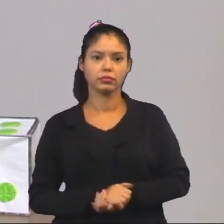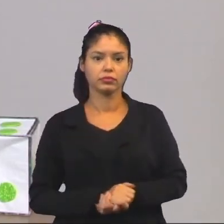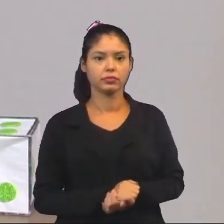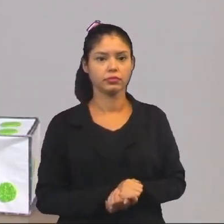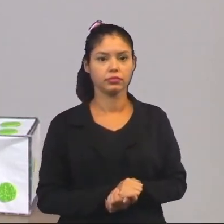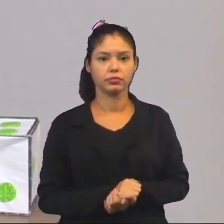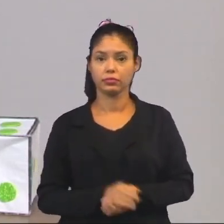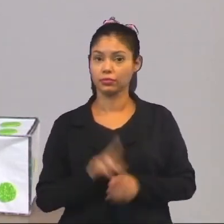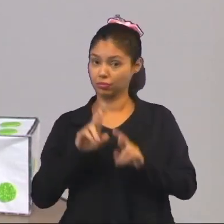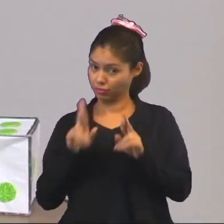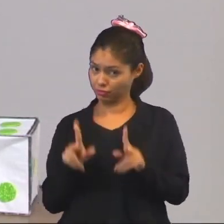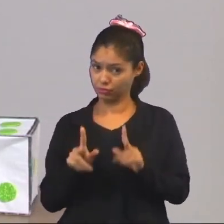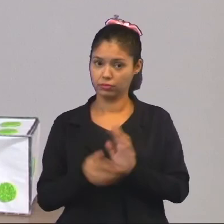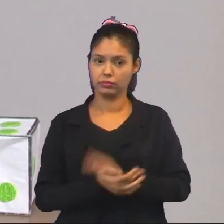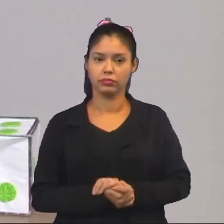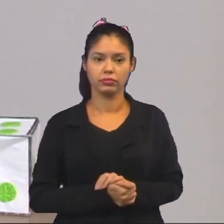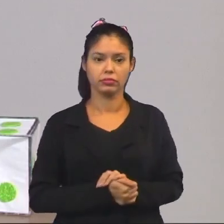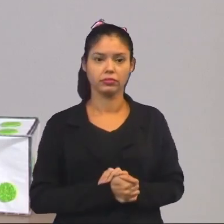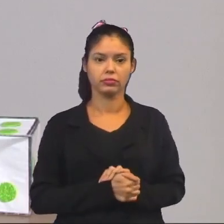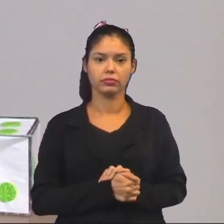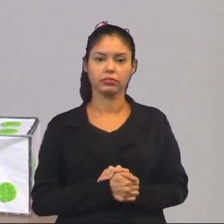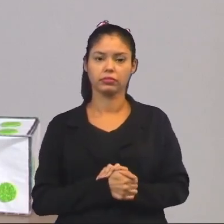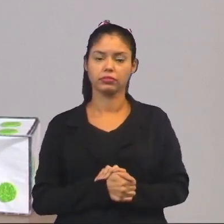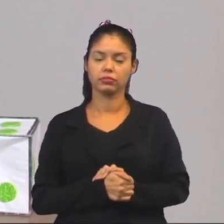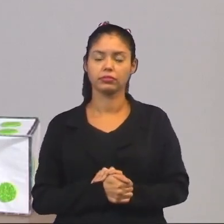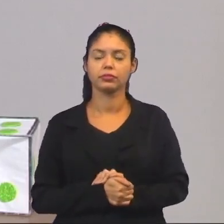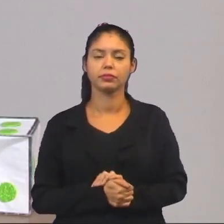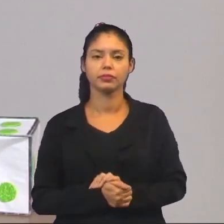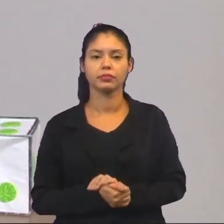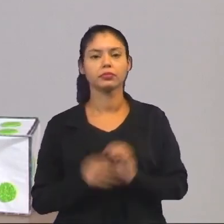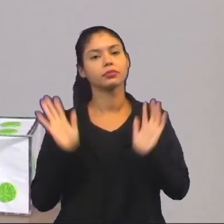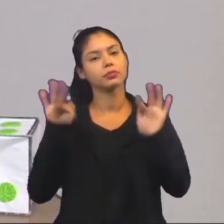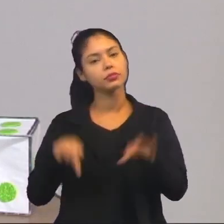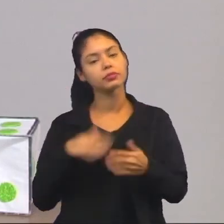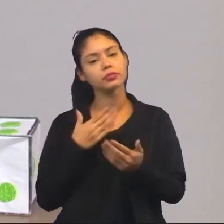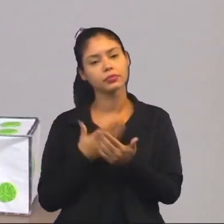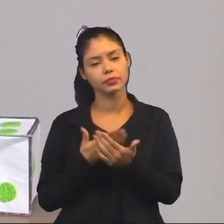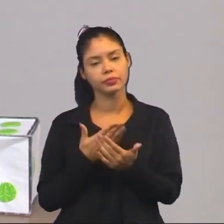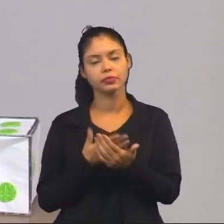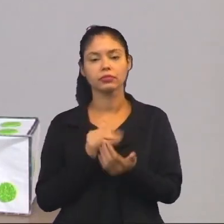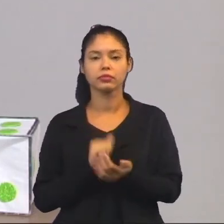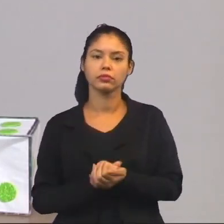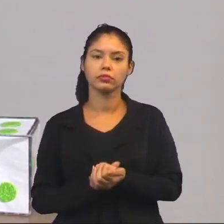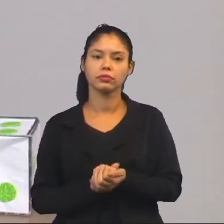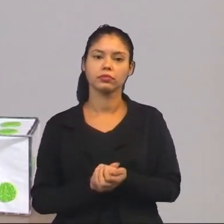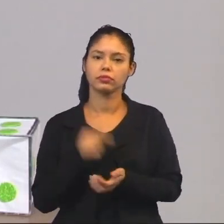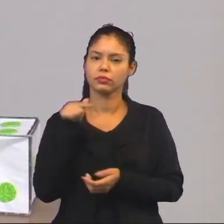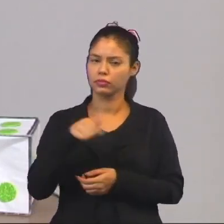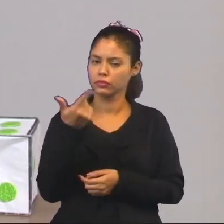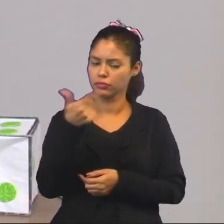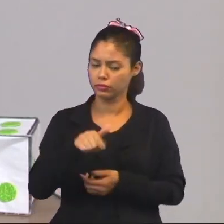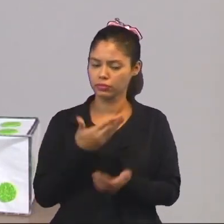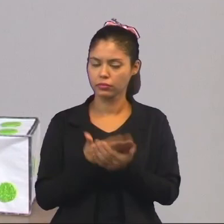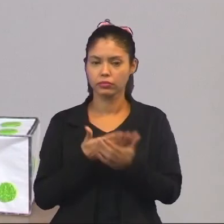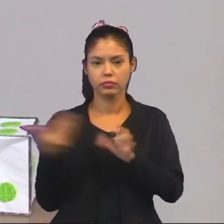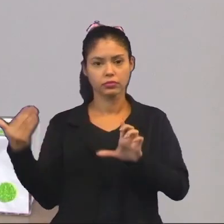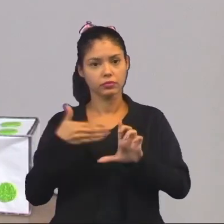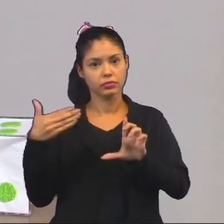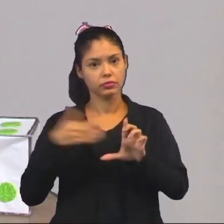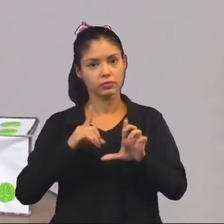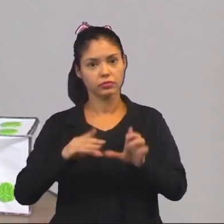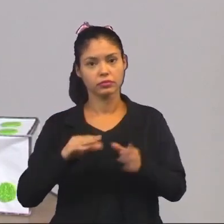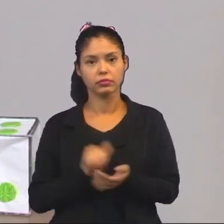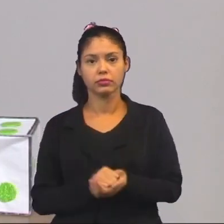2, aí vai dar um número totalmente diferente, certo? Mas nós vamos finalizar por aqui. Quer rever essa aula? Acesse a